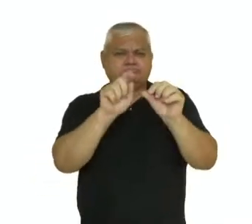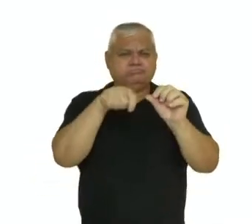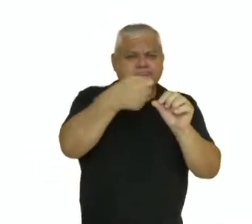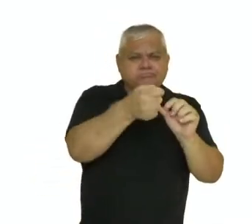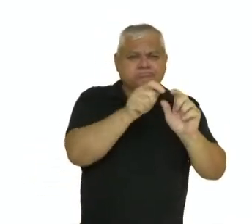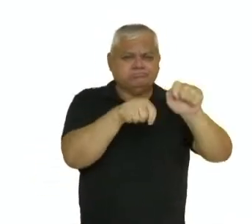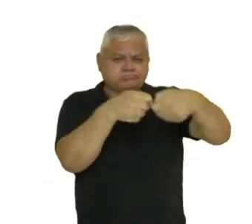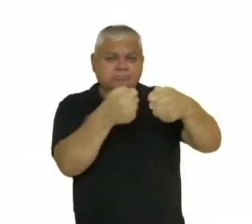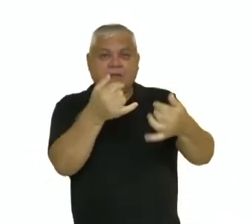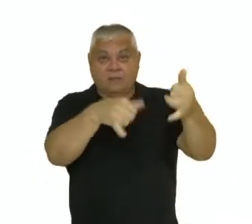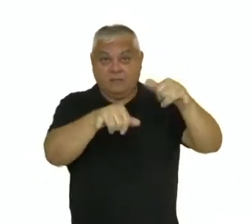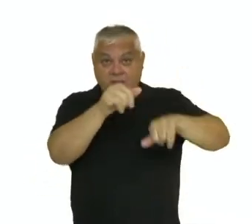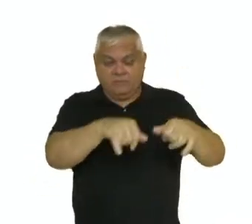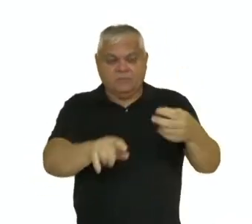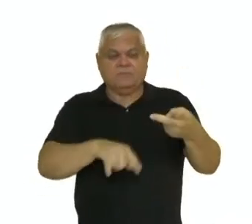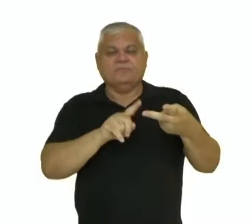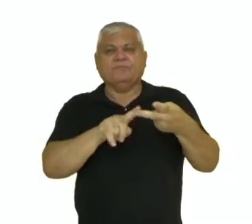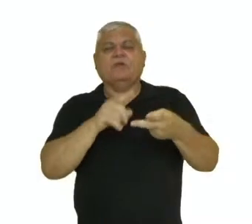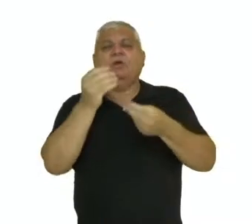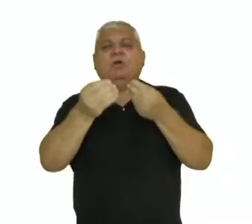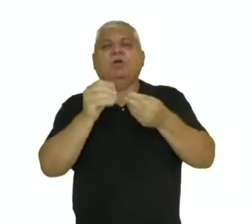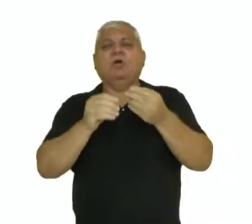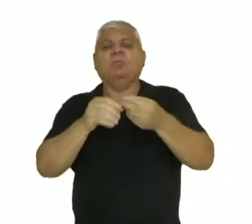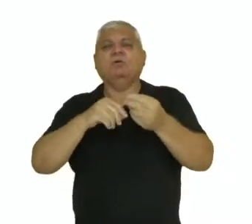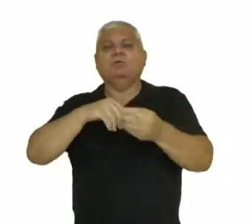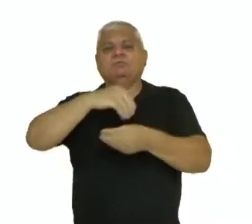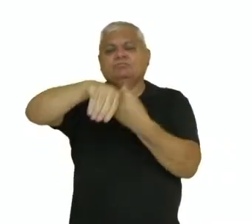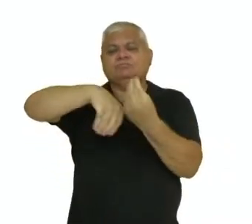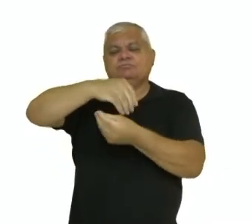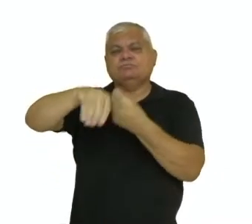as substâncias envolvidas numa transformação química?